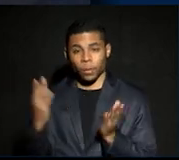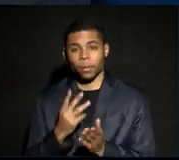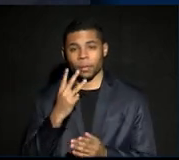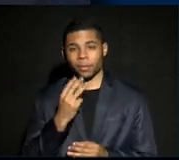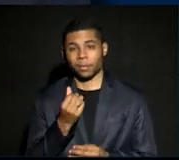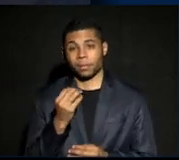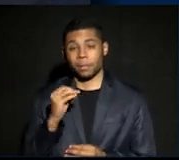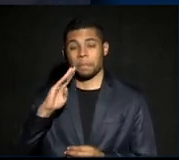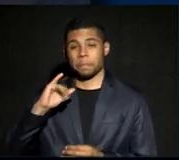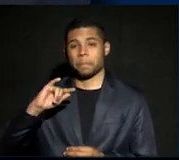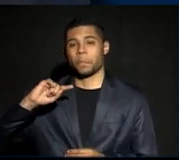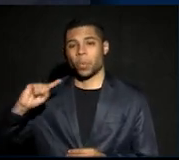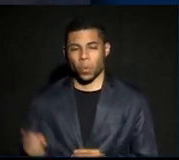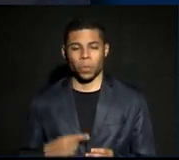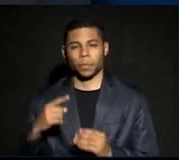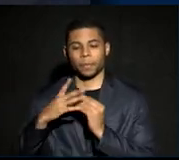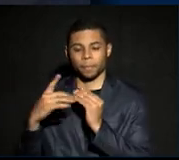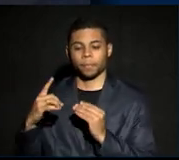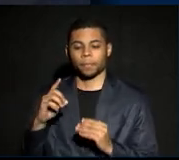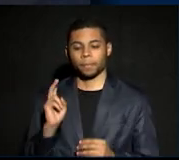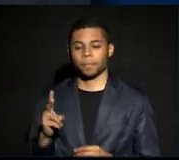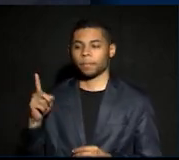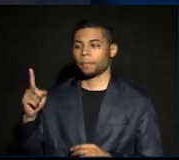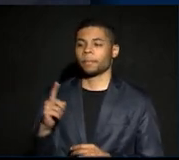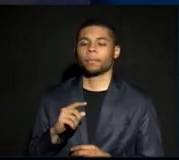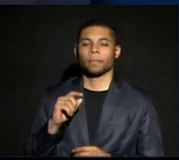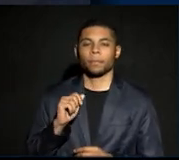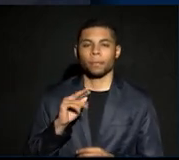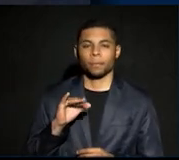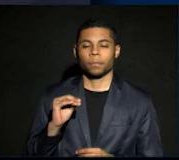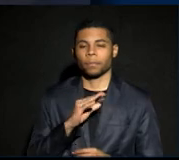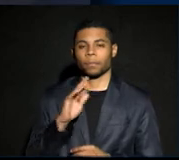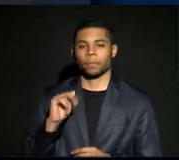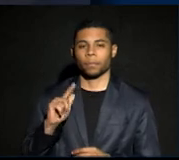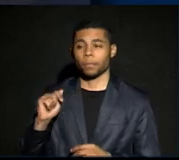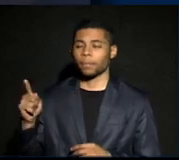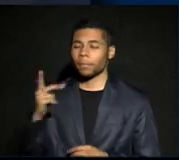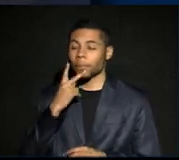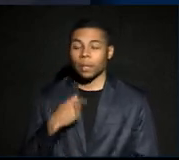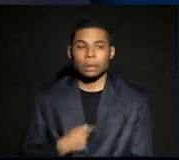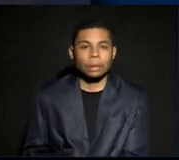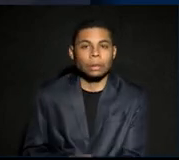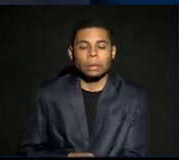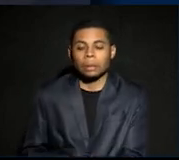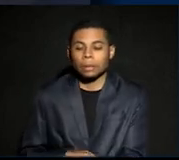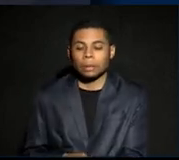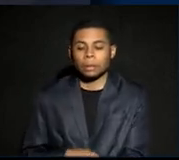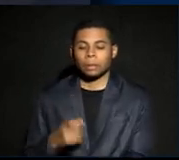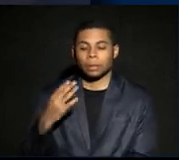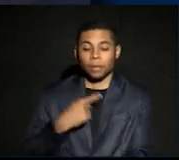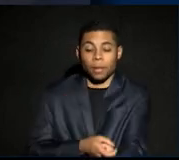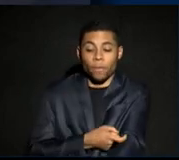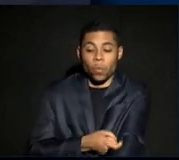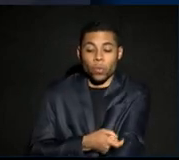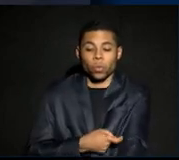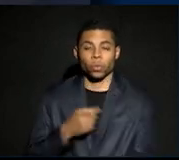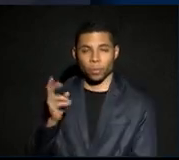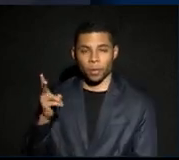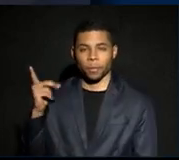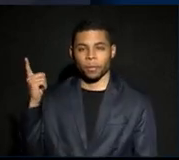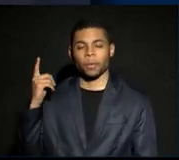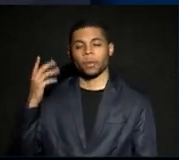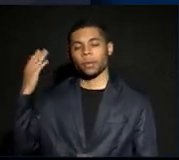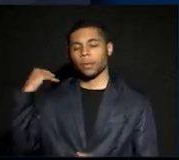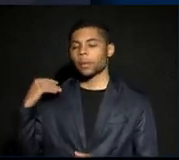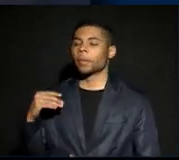de dólares. Meu amigo Armínio Fraga me conta que ele ficou tão nervoso na eleição de 2002, que ele foi ao